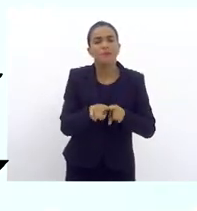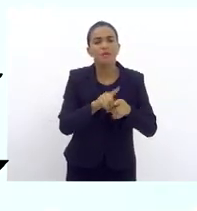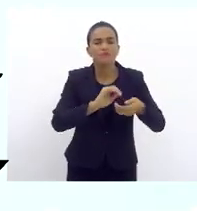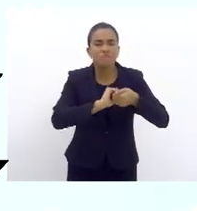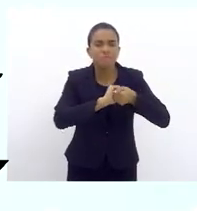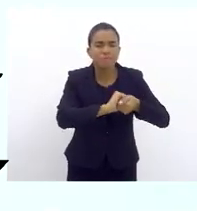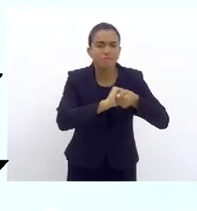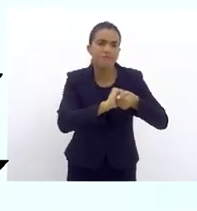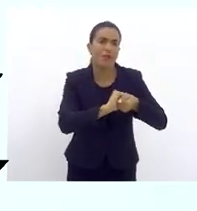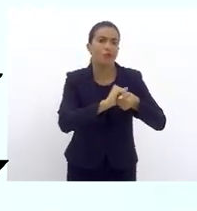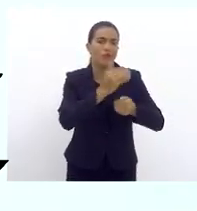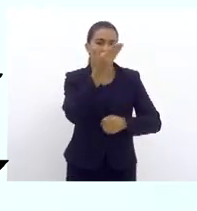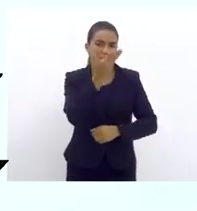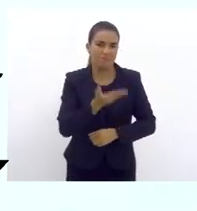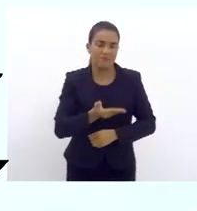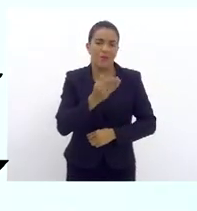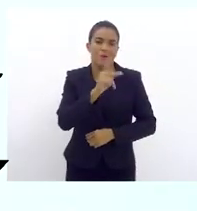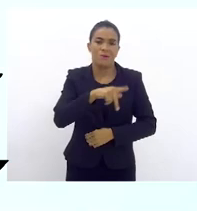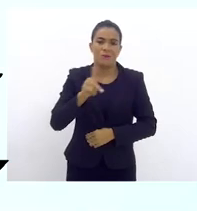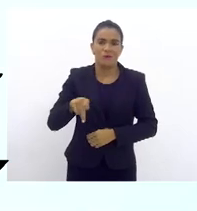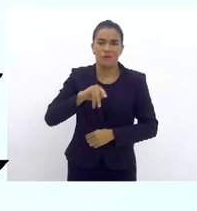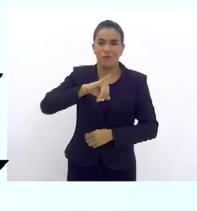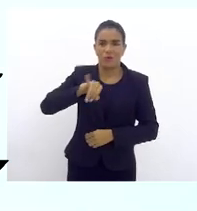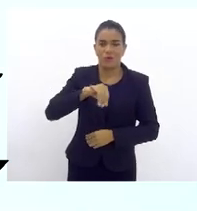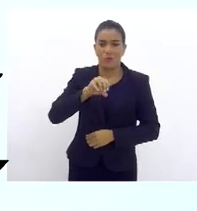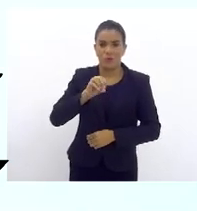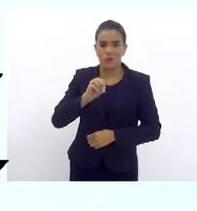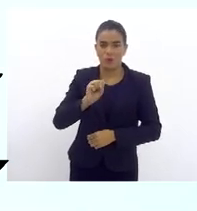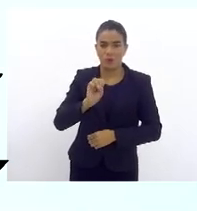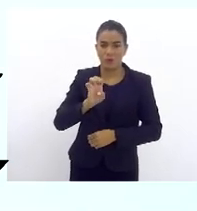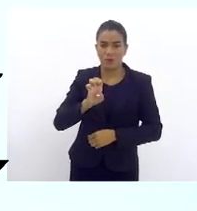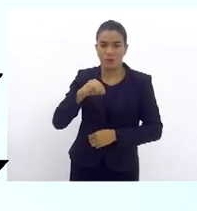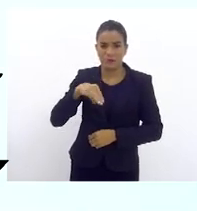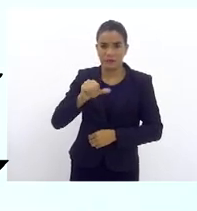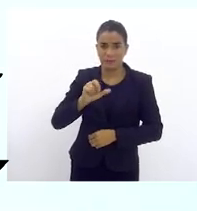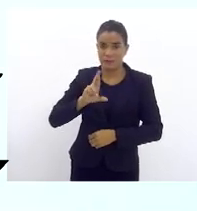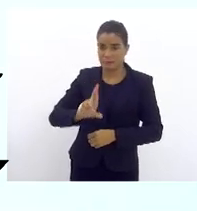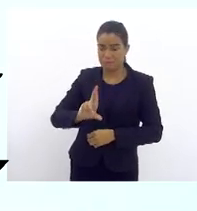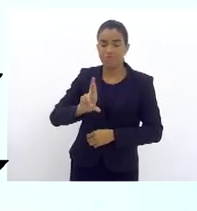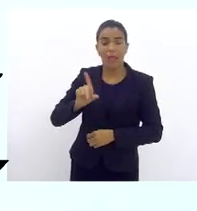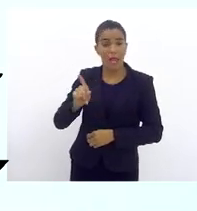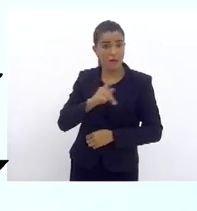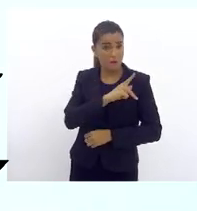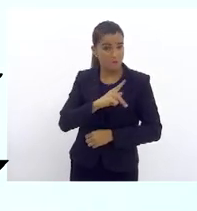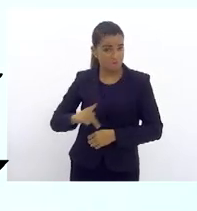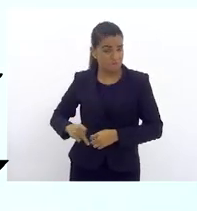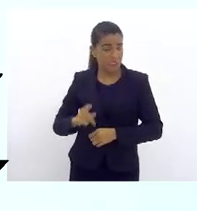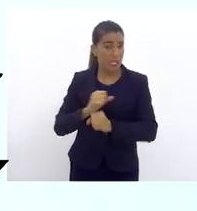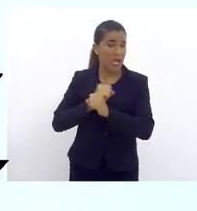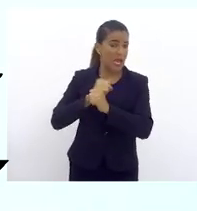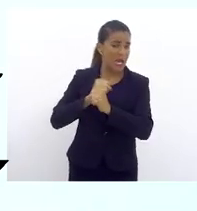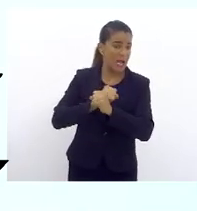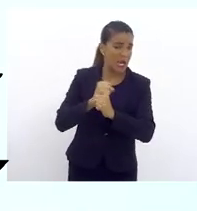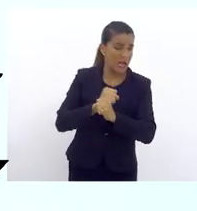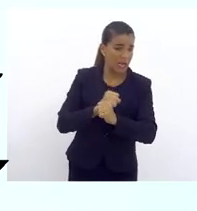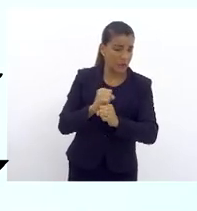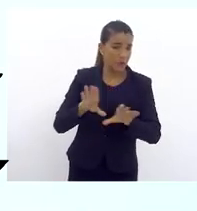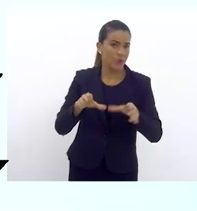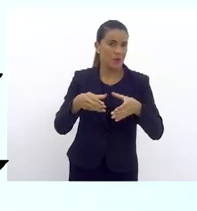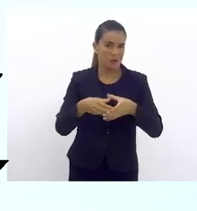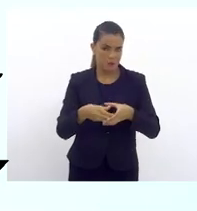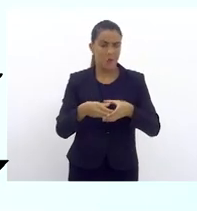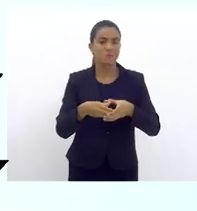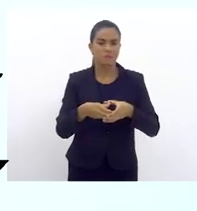o nosso companheiro Professor José presidente da Comissão foi vários anos Presidente dessa comissão Fizemos